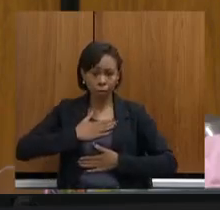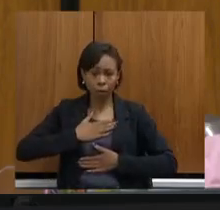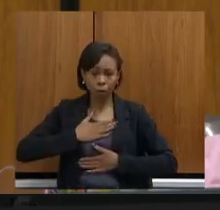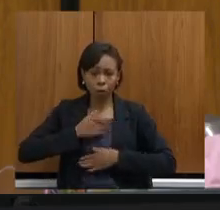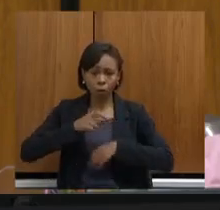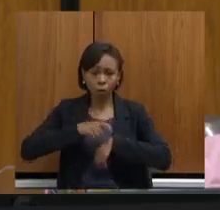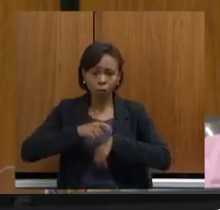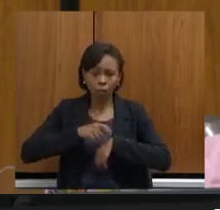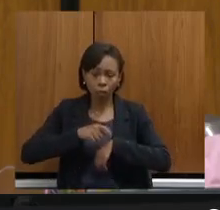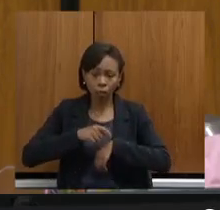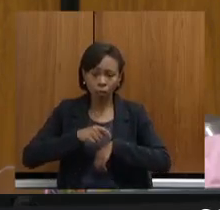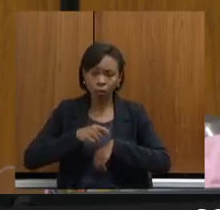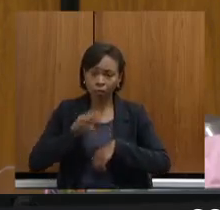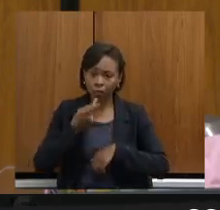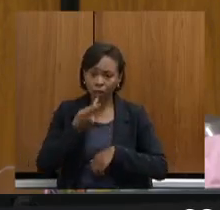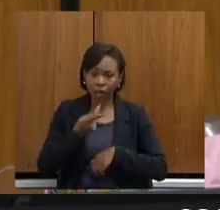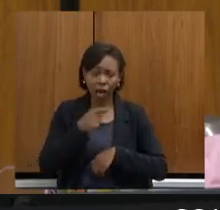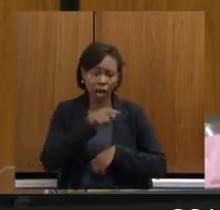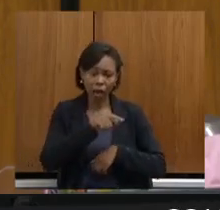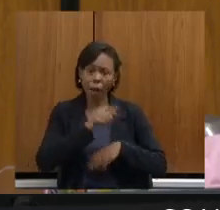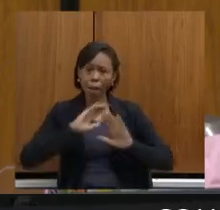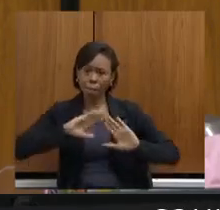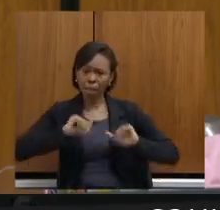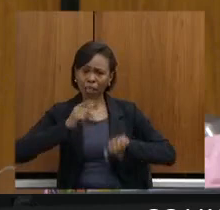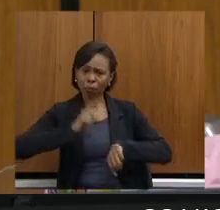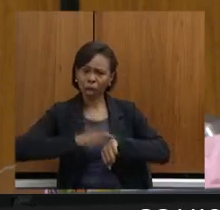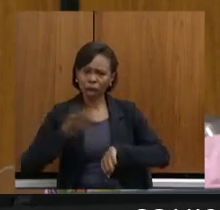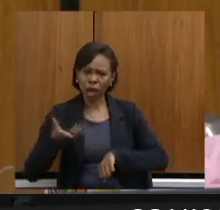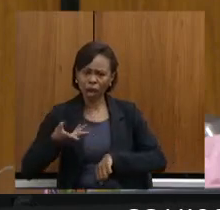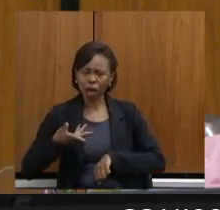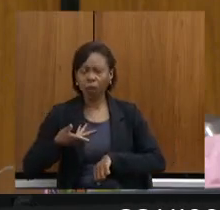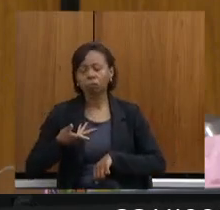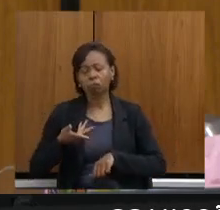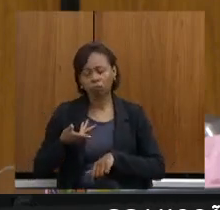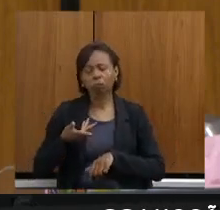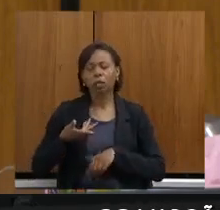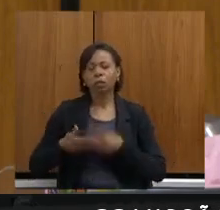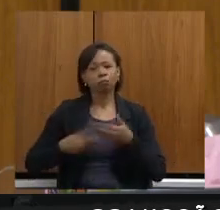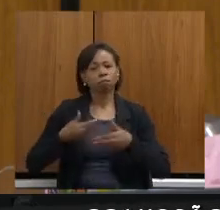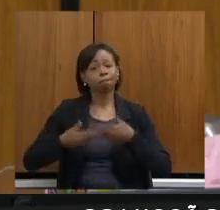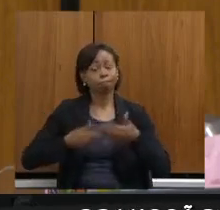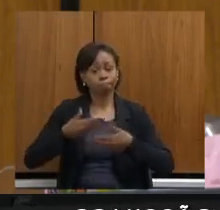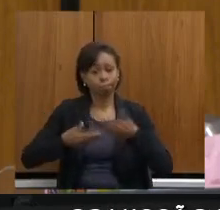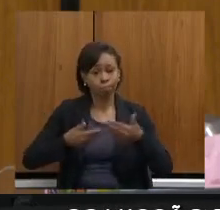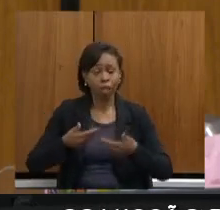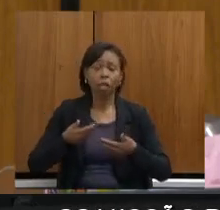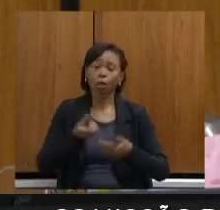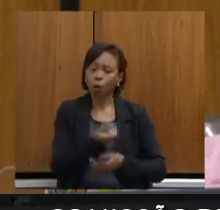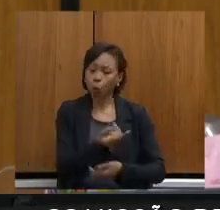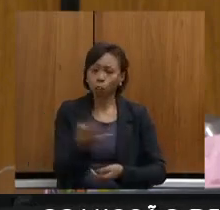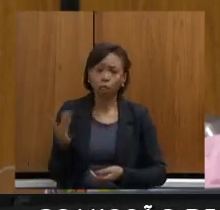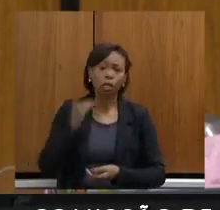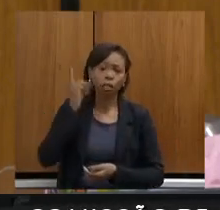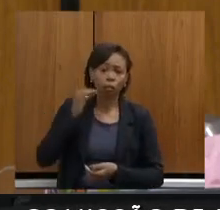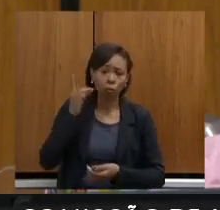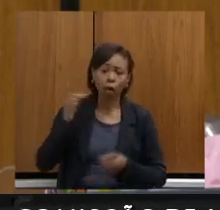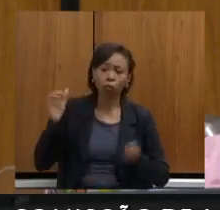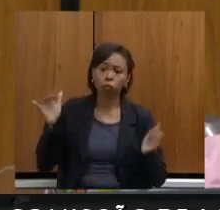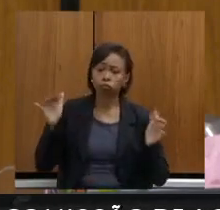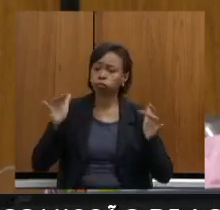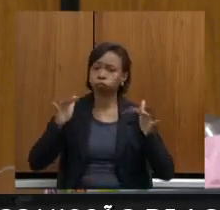falar é a minha vez de falar em que se perde celeridade o que no decorrer das atividades aumenta o número de colegas parlamentares